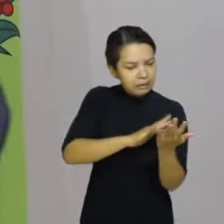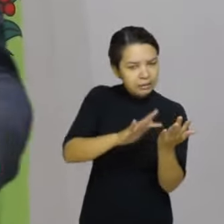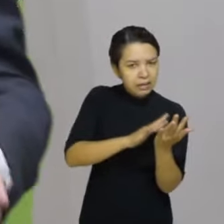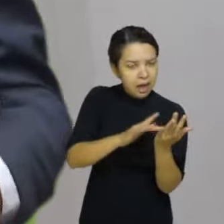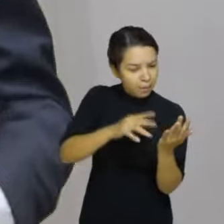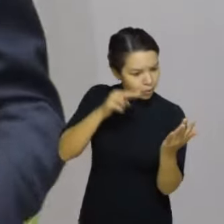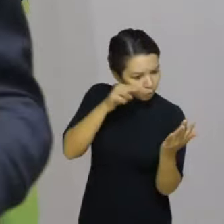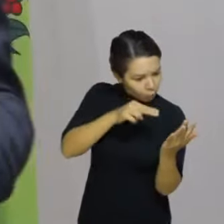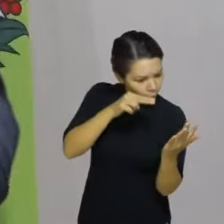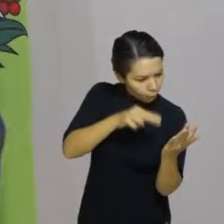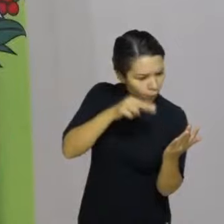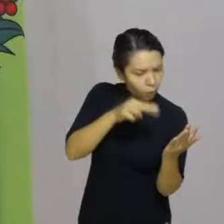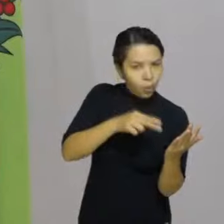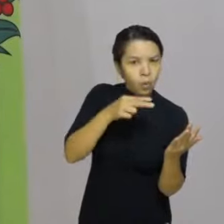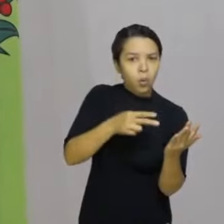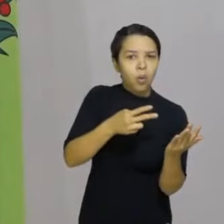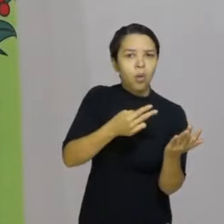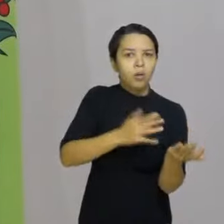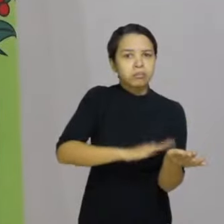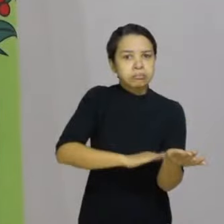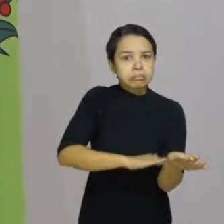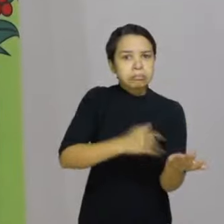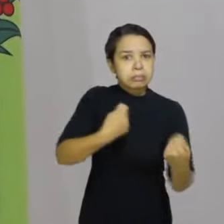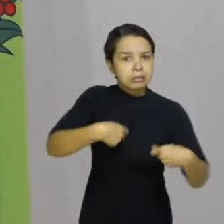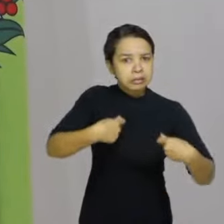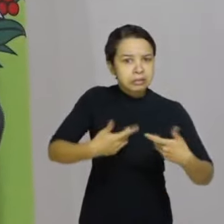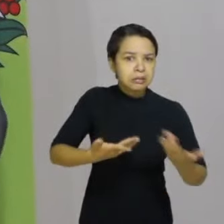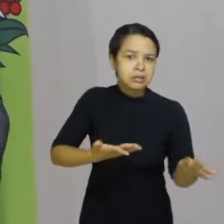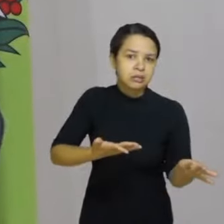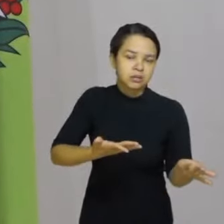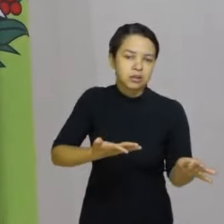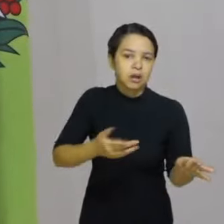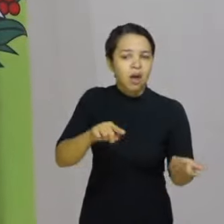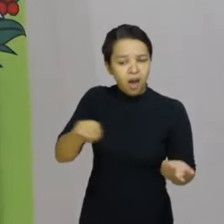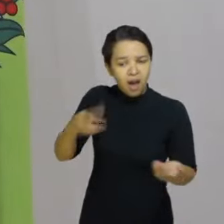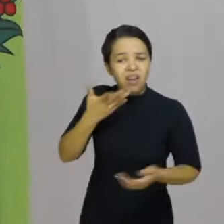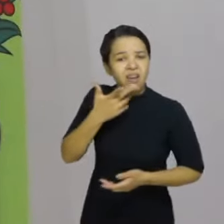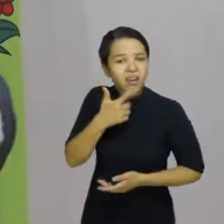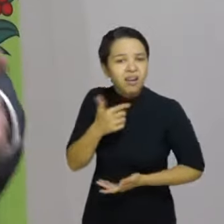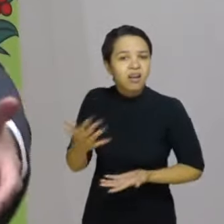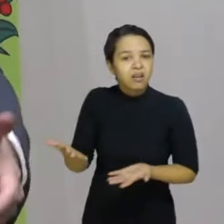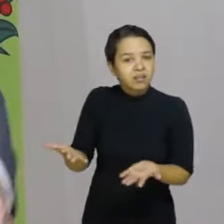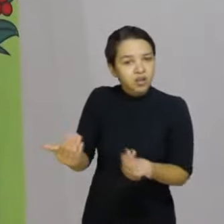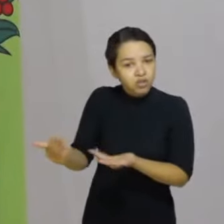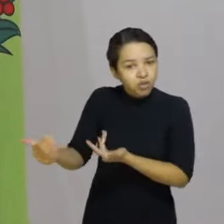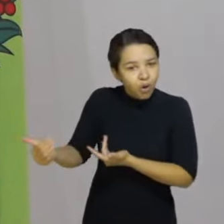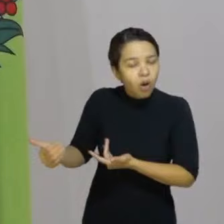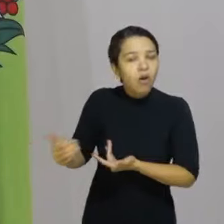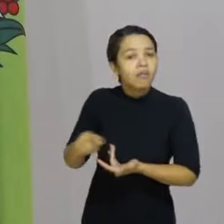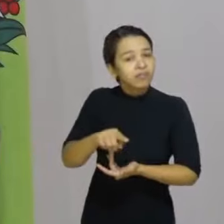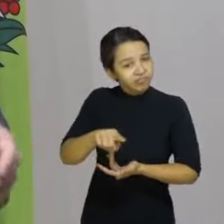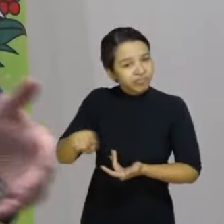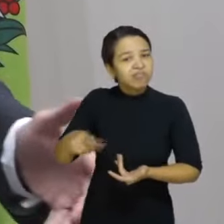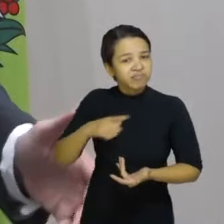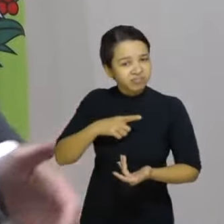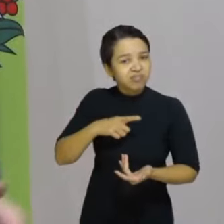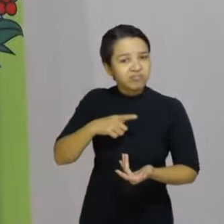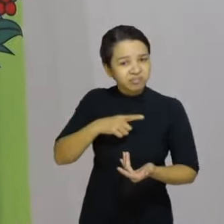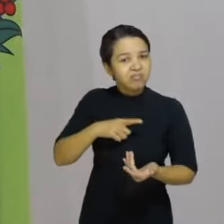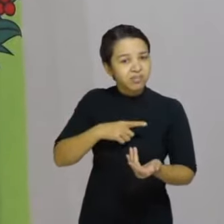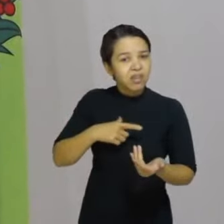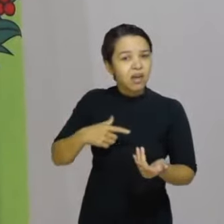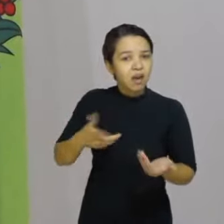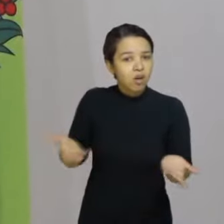adolescentes, dos tablets, dos celulares, esse mal que acomete a toda uma nova geração